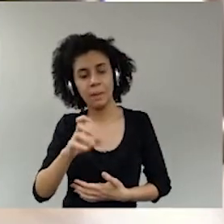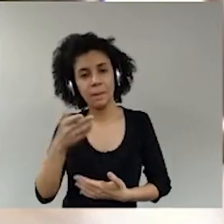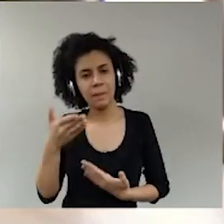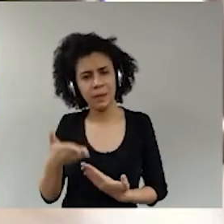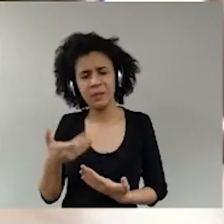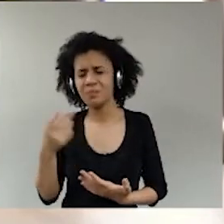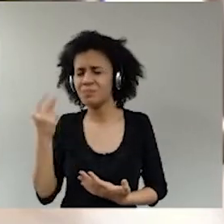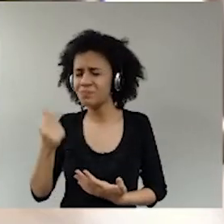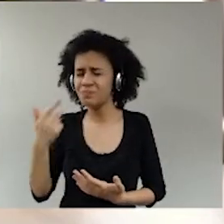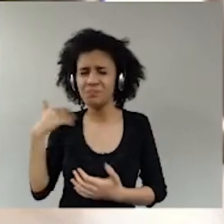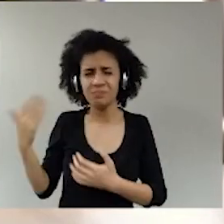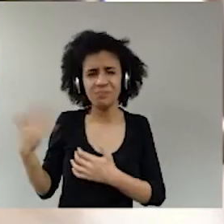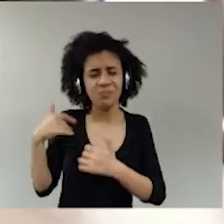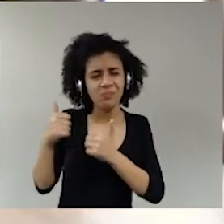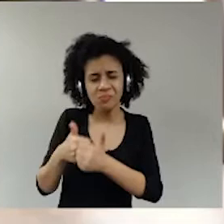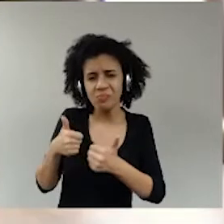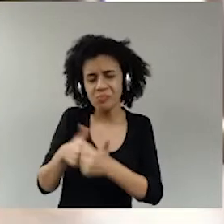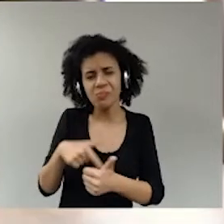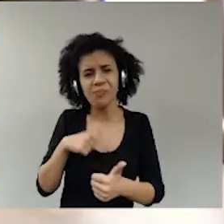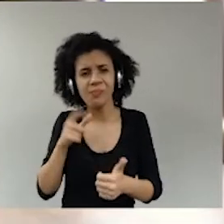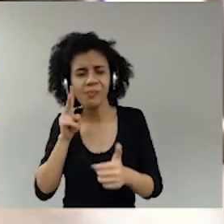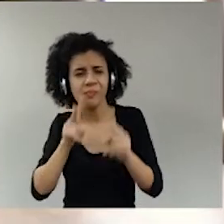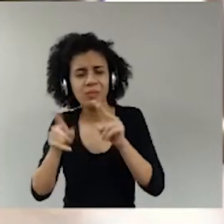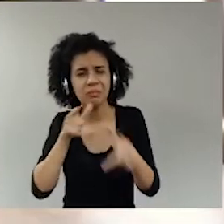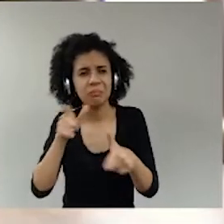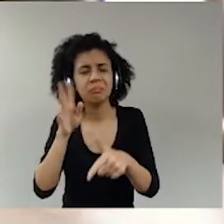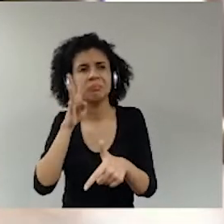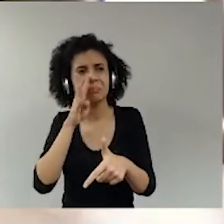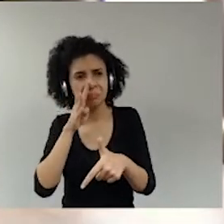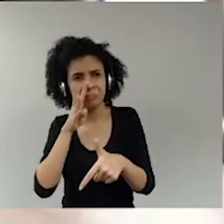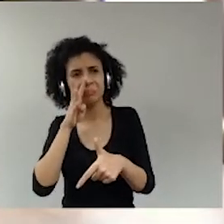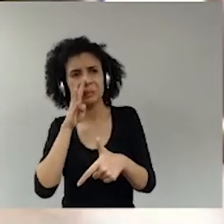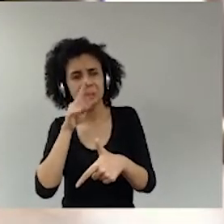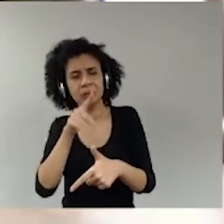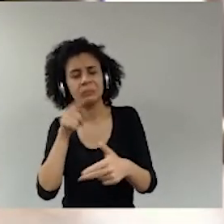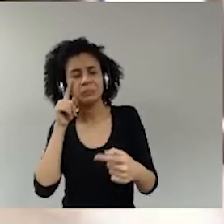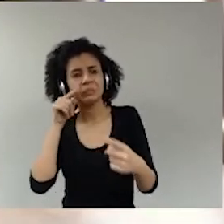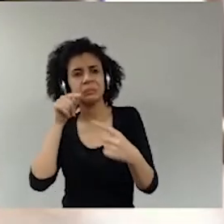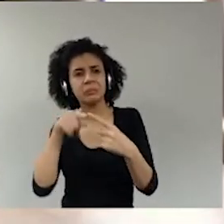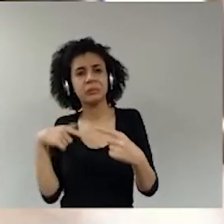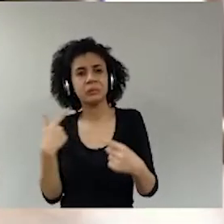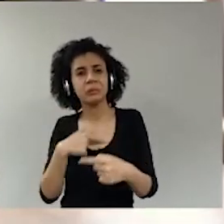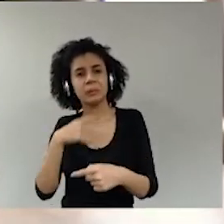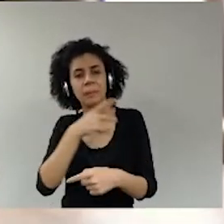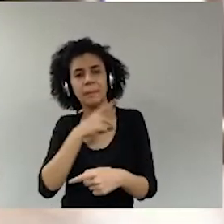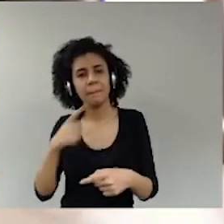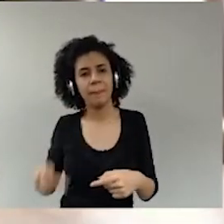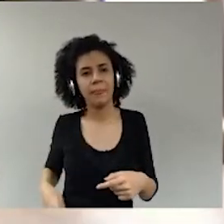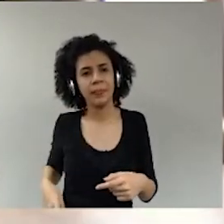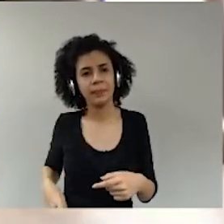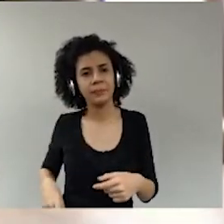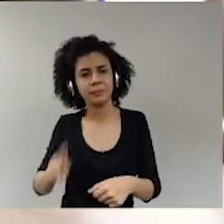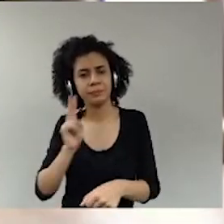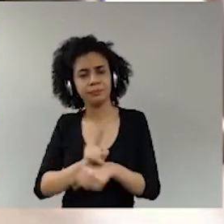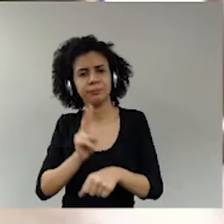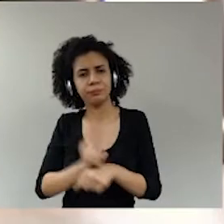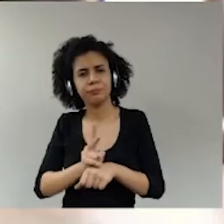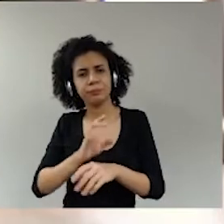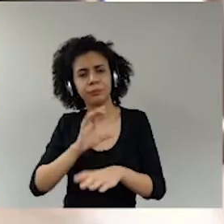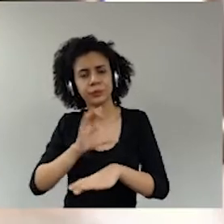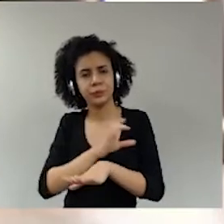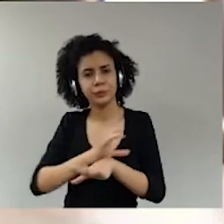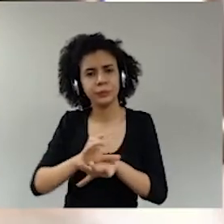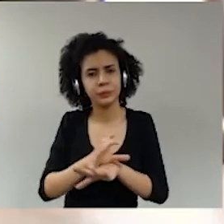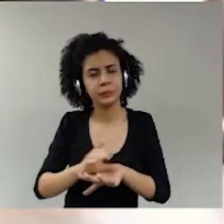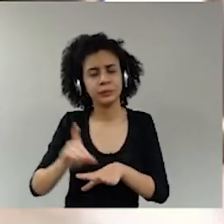Caixa de Assistência, acompanho o trabalho de Filipe e sempre reafirmando o propósito do nosso presidente em defender a Constituição, defender a